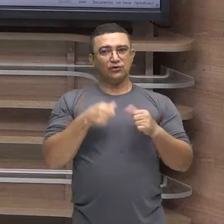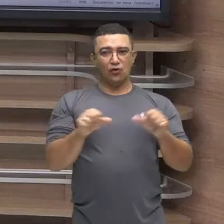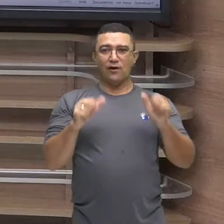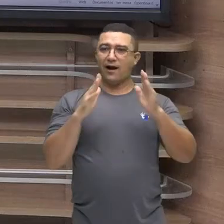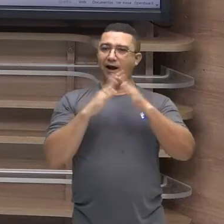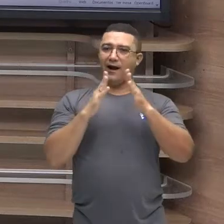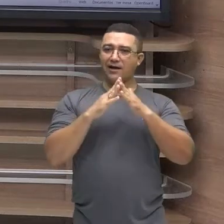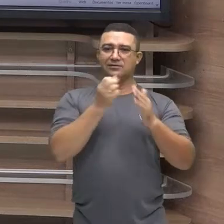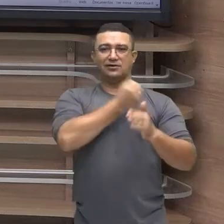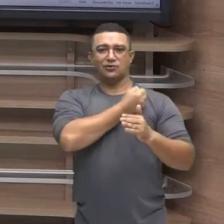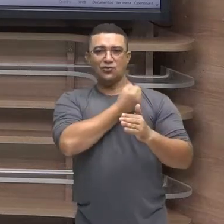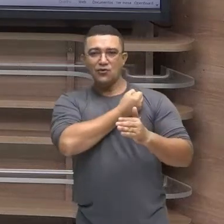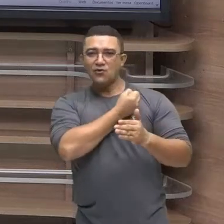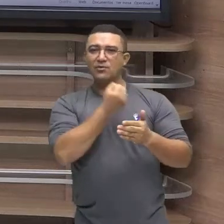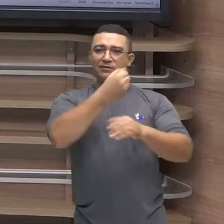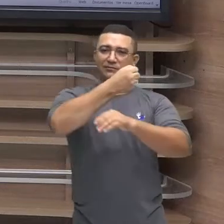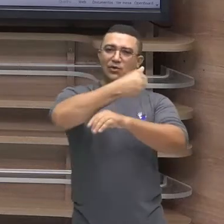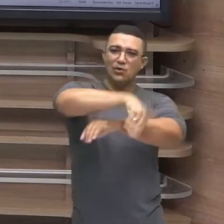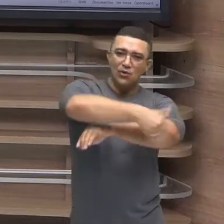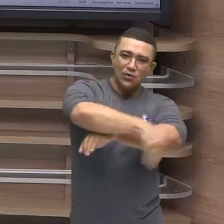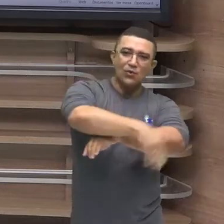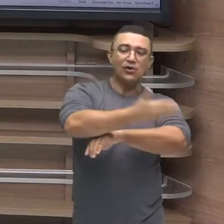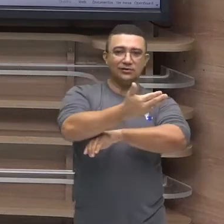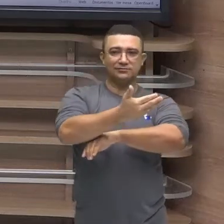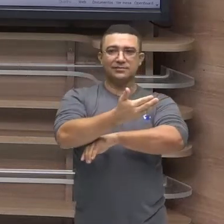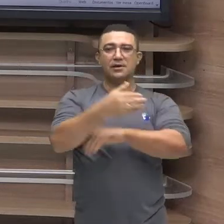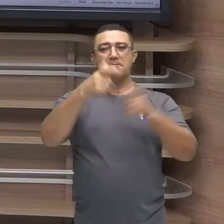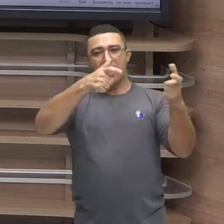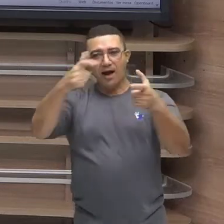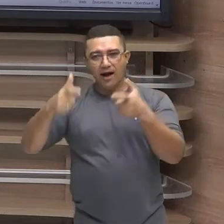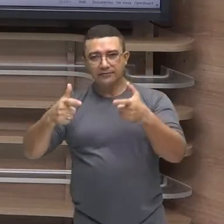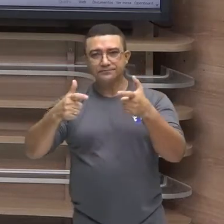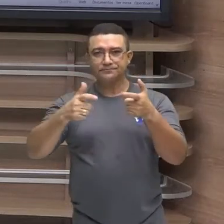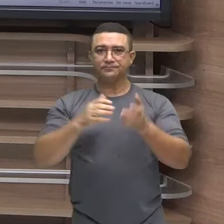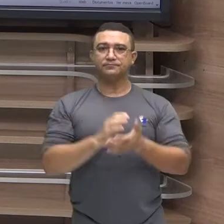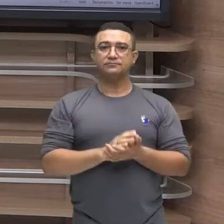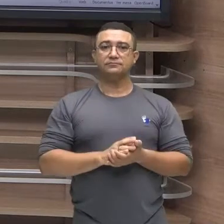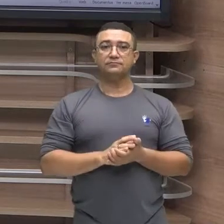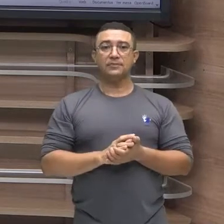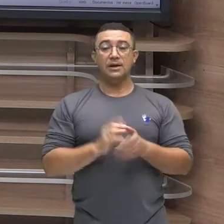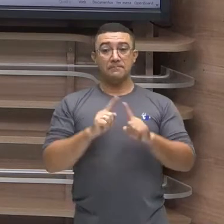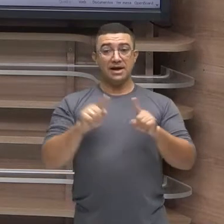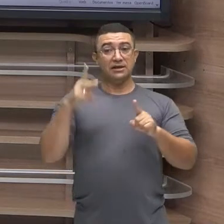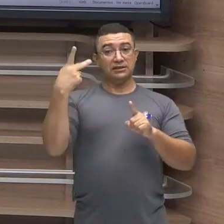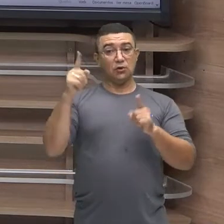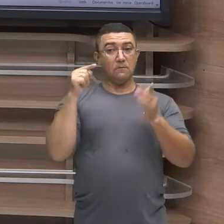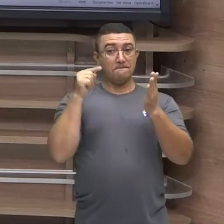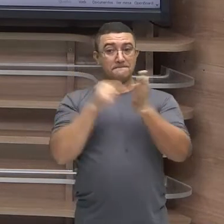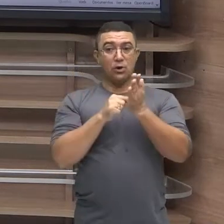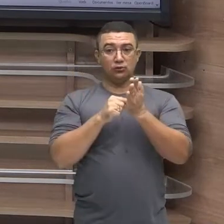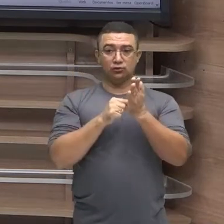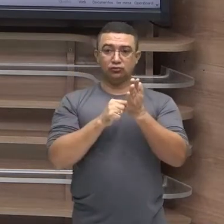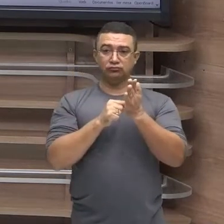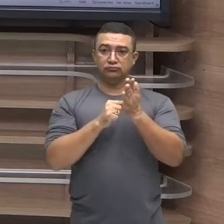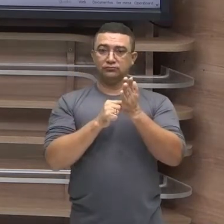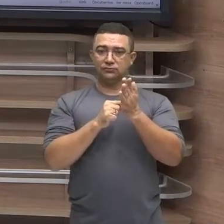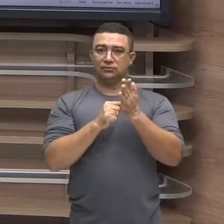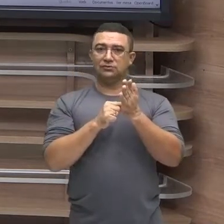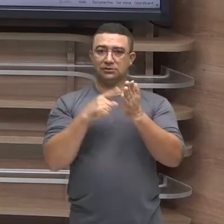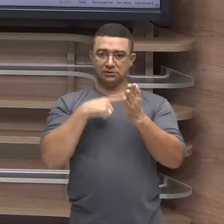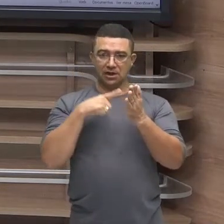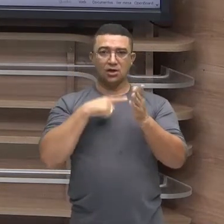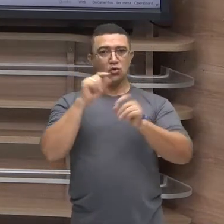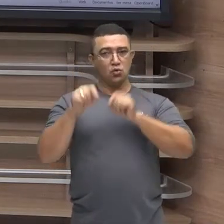casa de número tal, na rua tal, no bairro tal, mas o seu ponto específico, ele vai ter essa